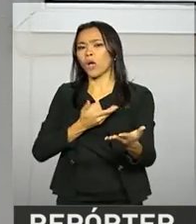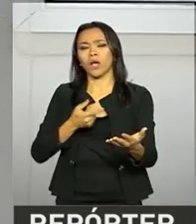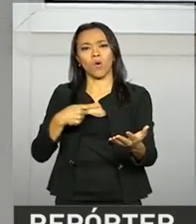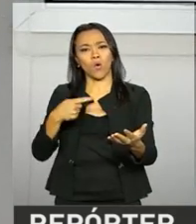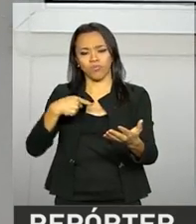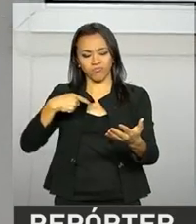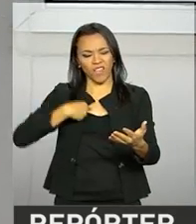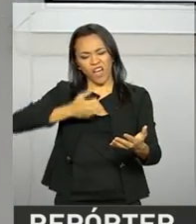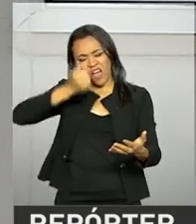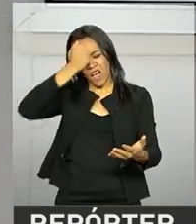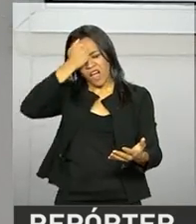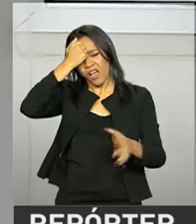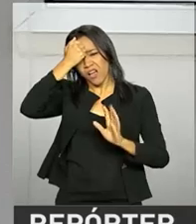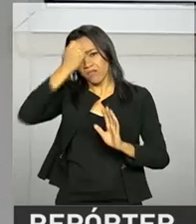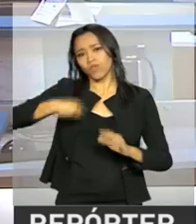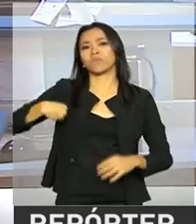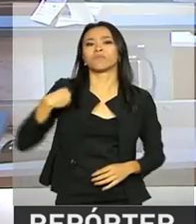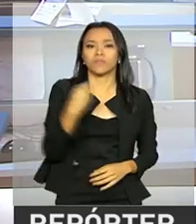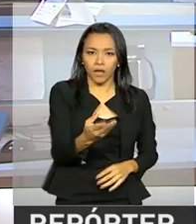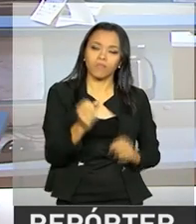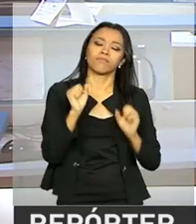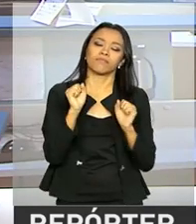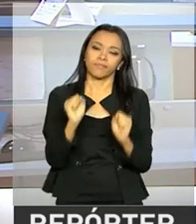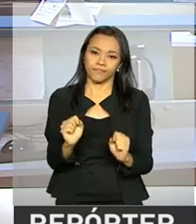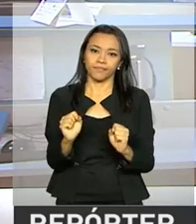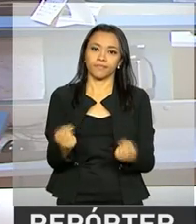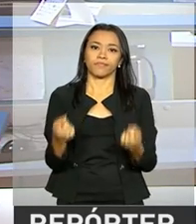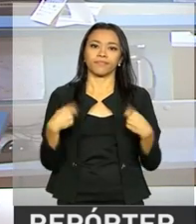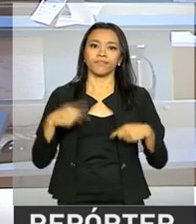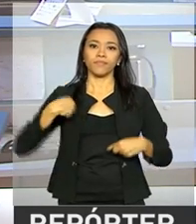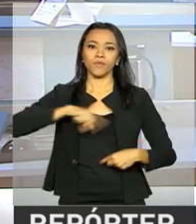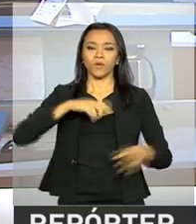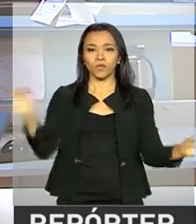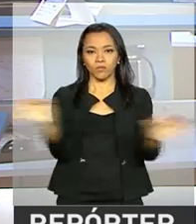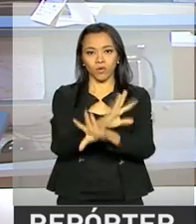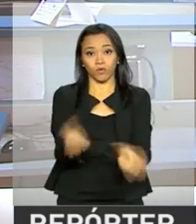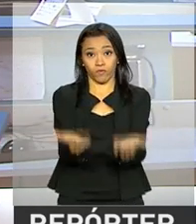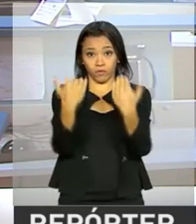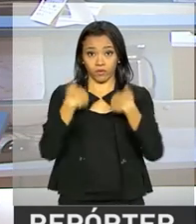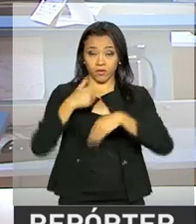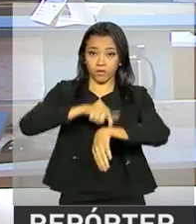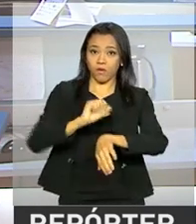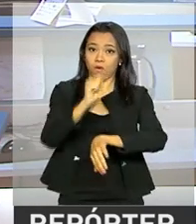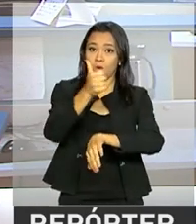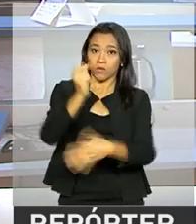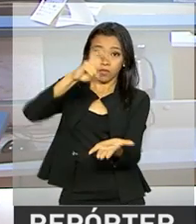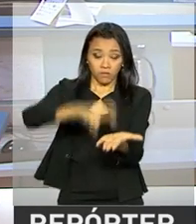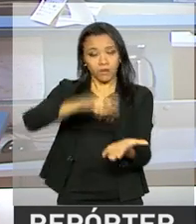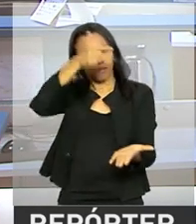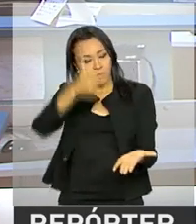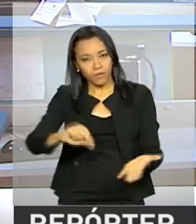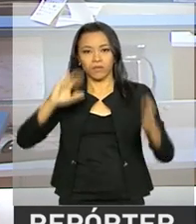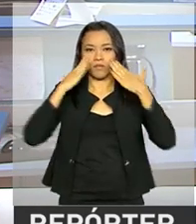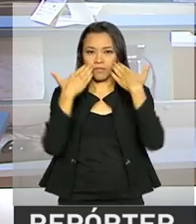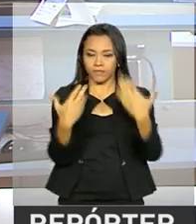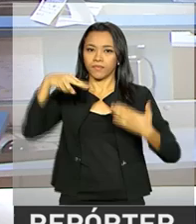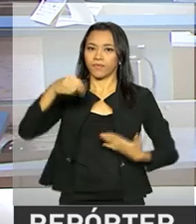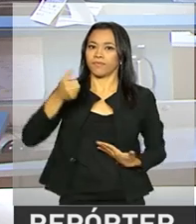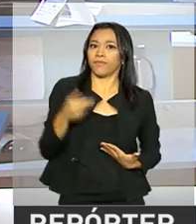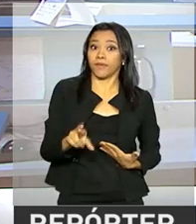direito de se arrepender daquela compra nós ficamos por aqui Voltamos às 11 da manhã na próxima edição do repórter